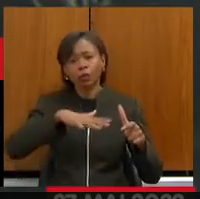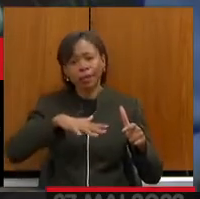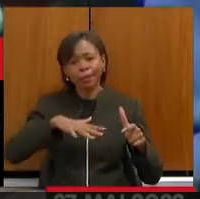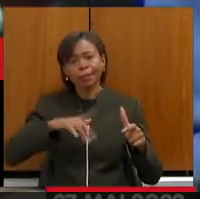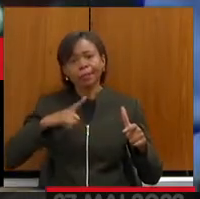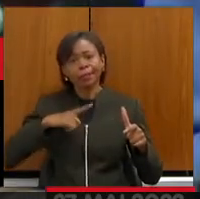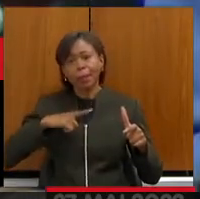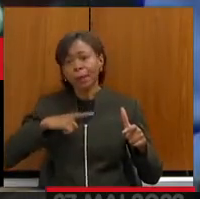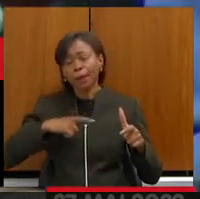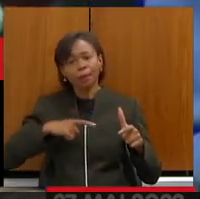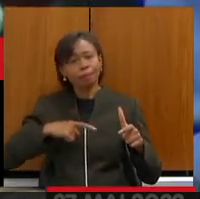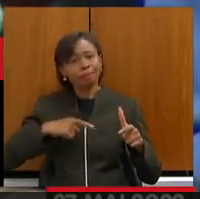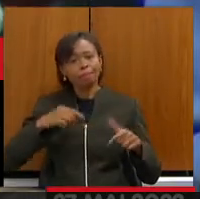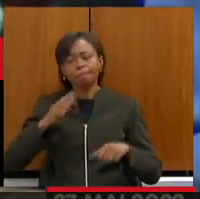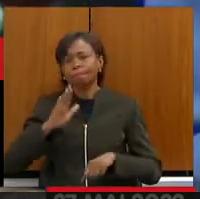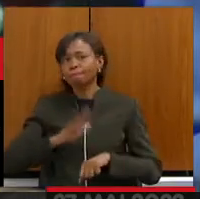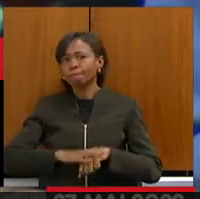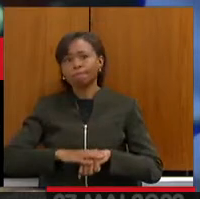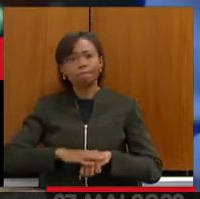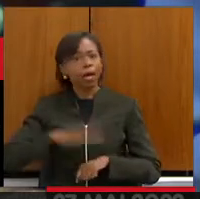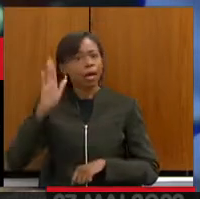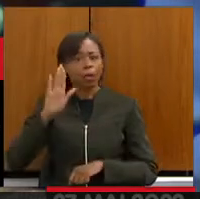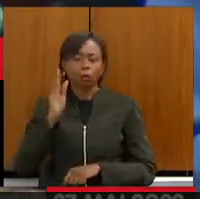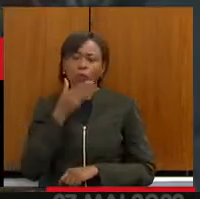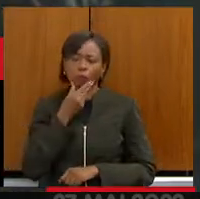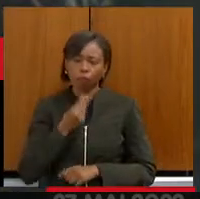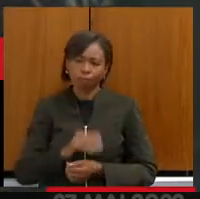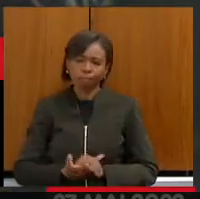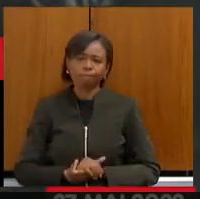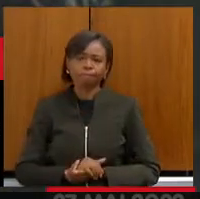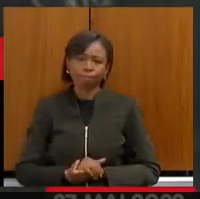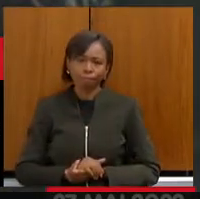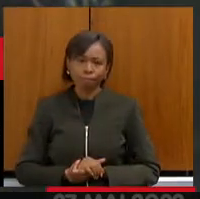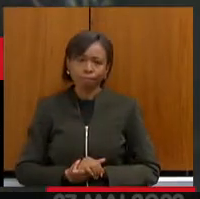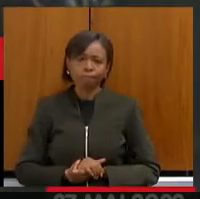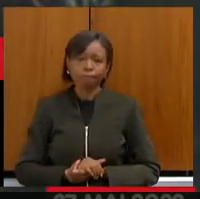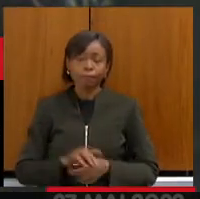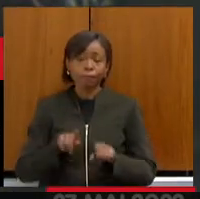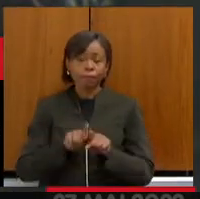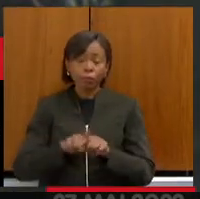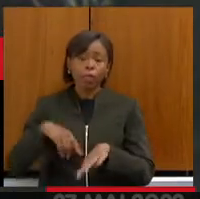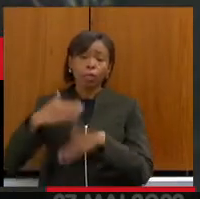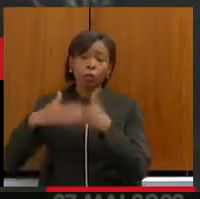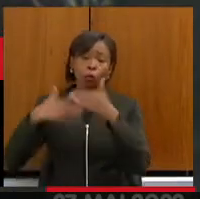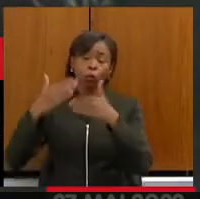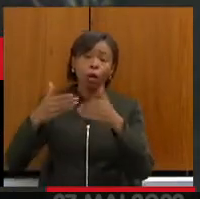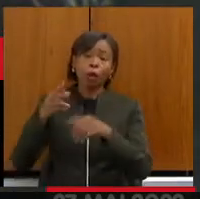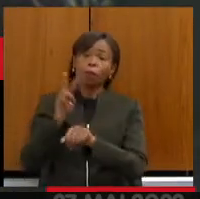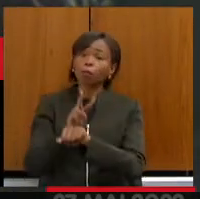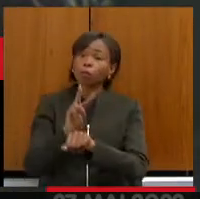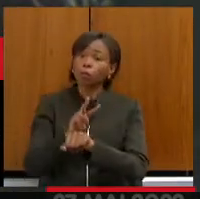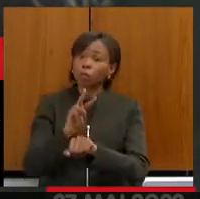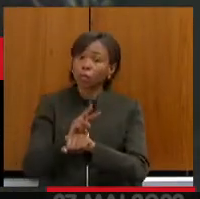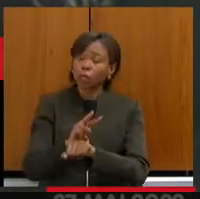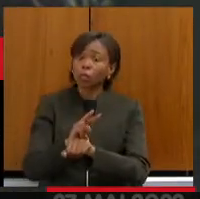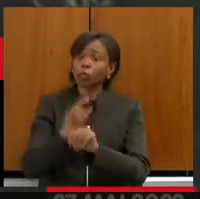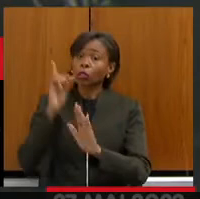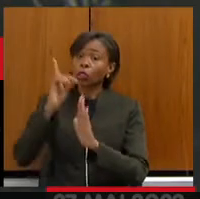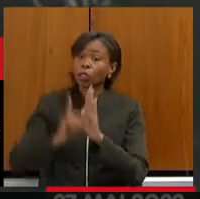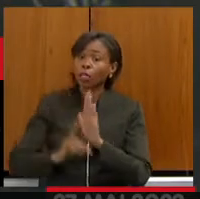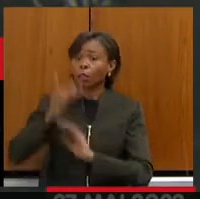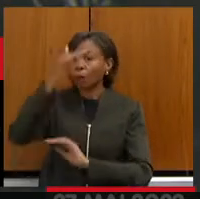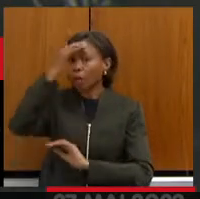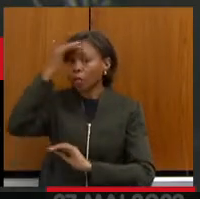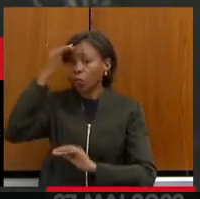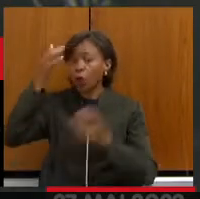predominantemente por homens a promoção EA proteção dos direitos das pessoas com deficiência